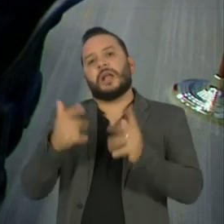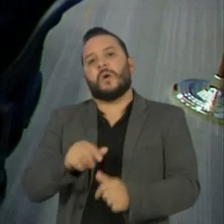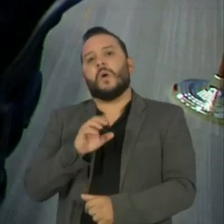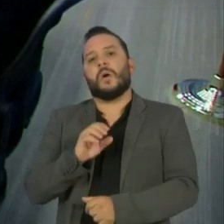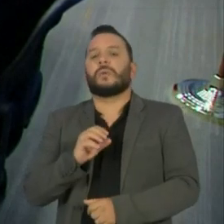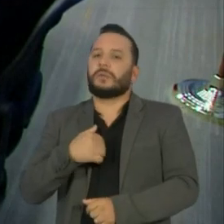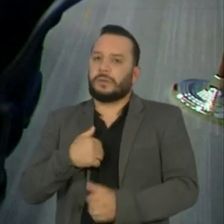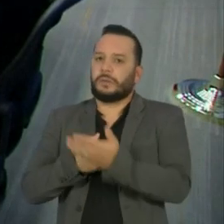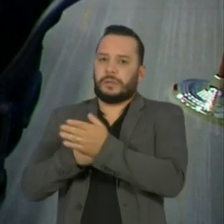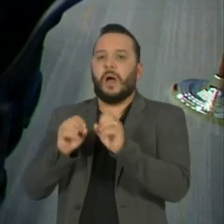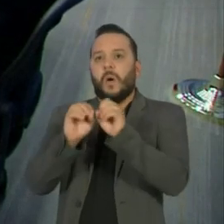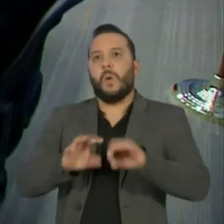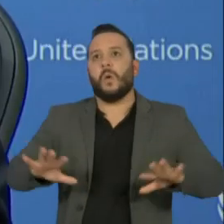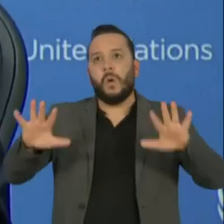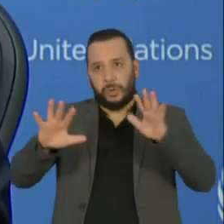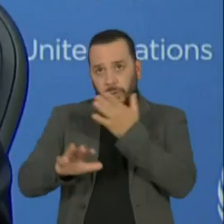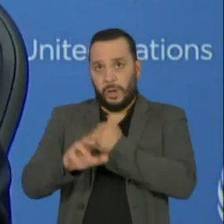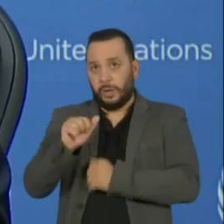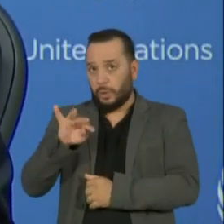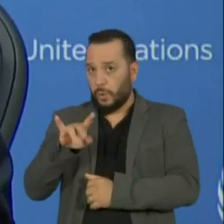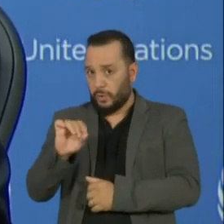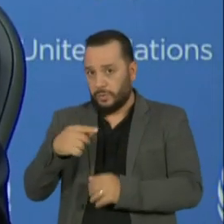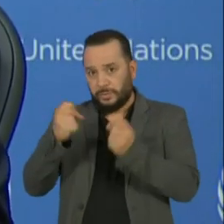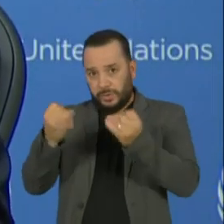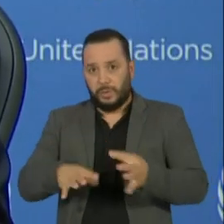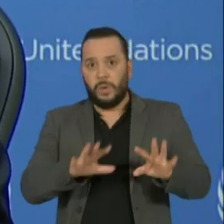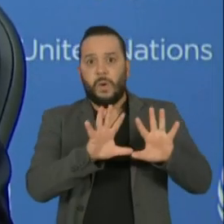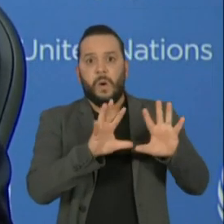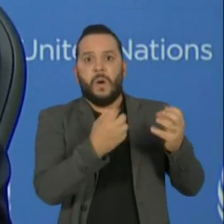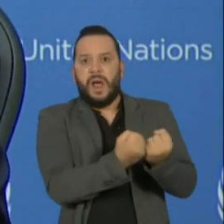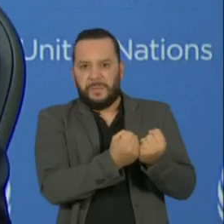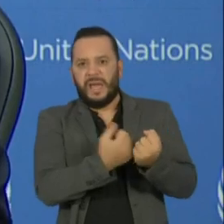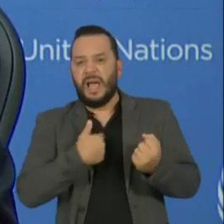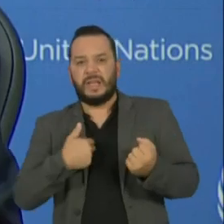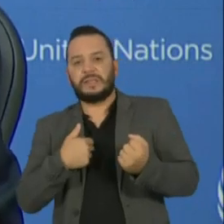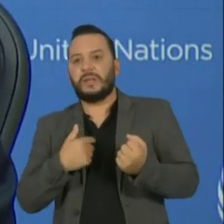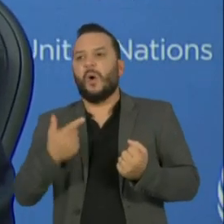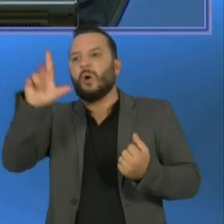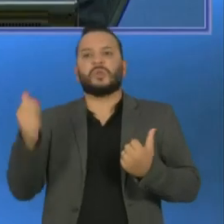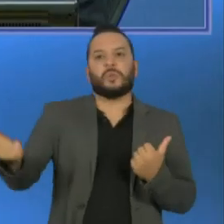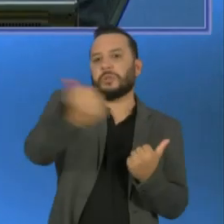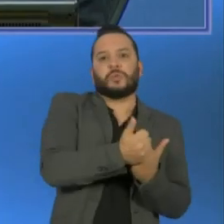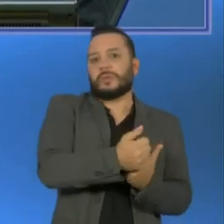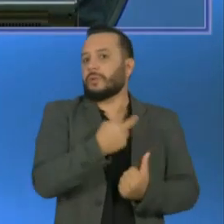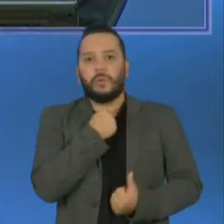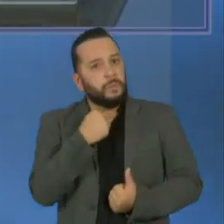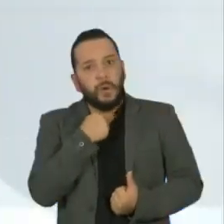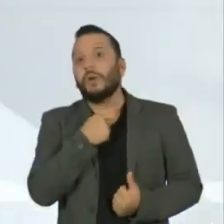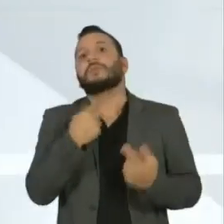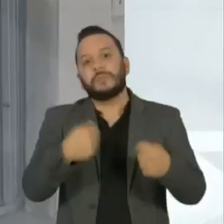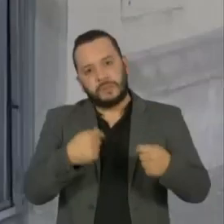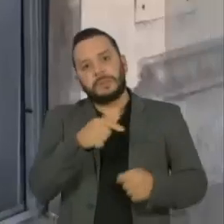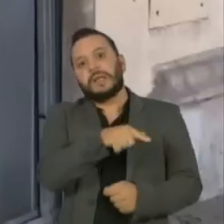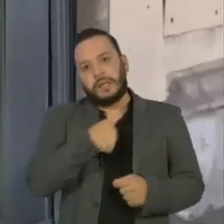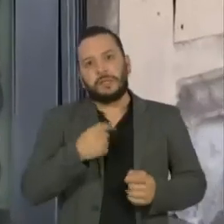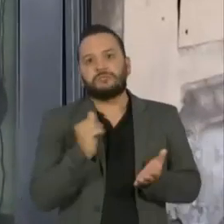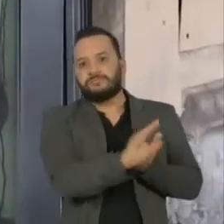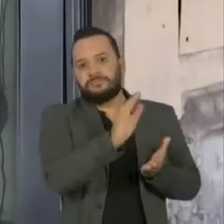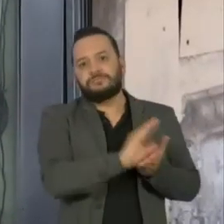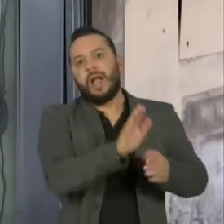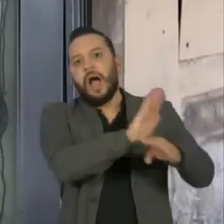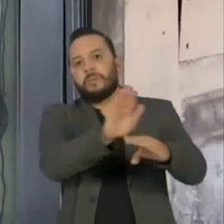é insubstituível e que o órgão precisa de mais recursos para apoiar os países em desenvolvimento. Hoje,